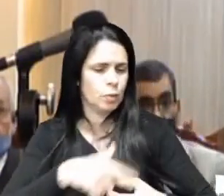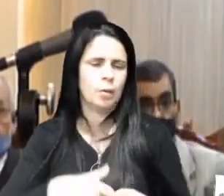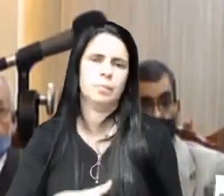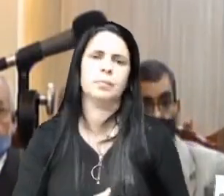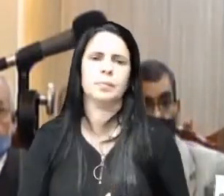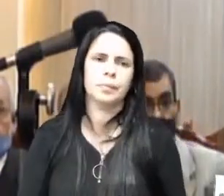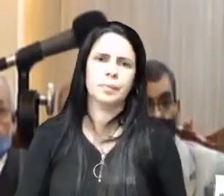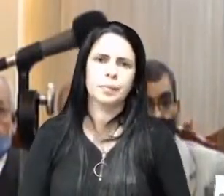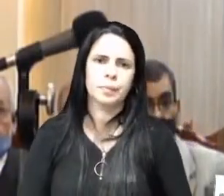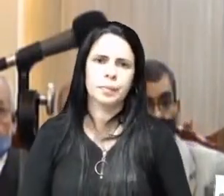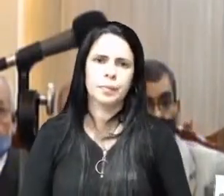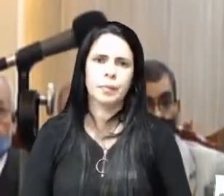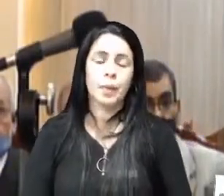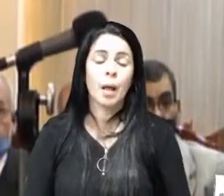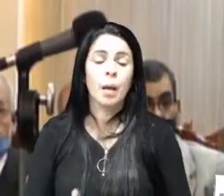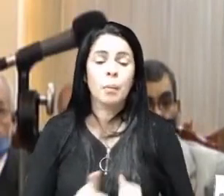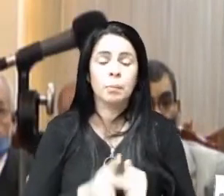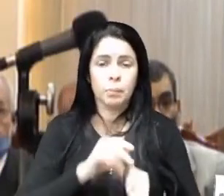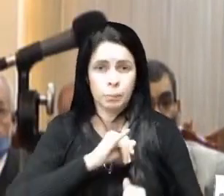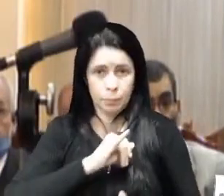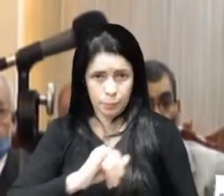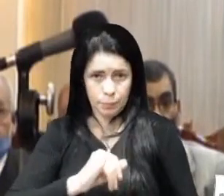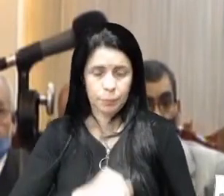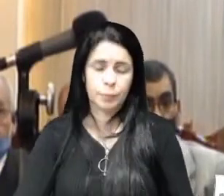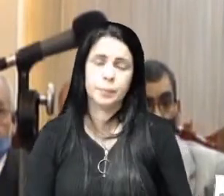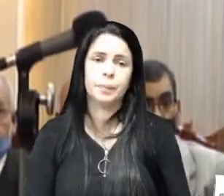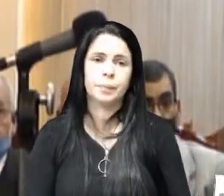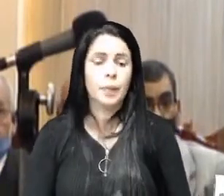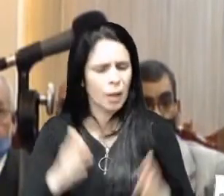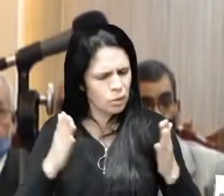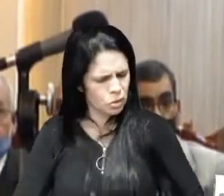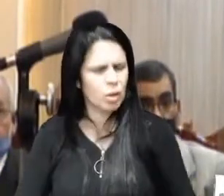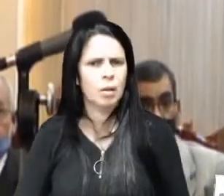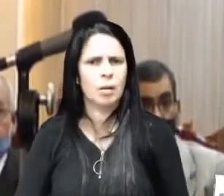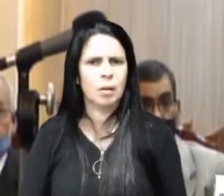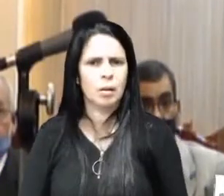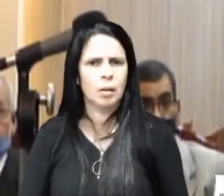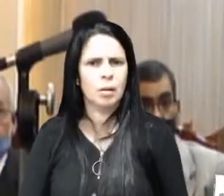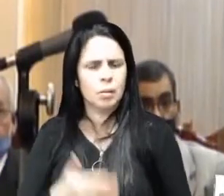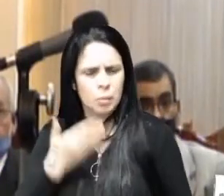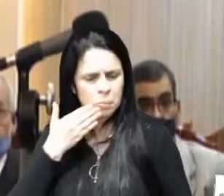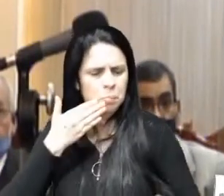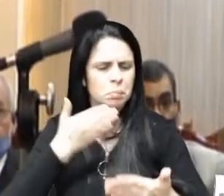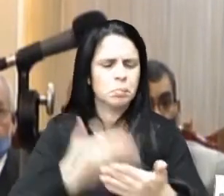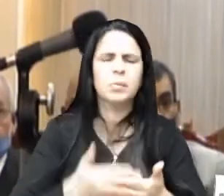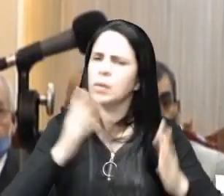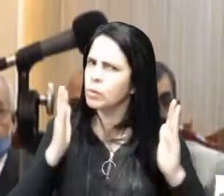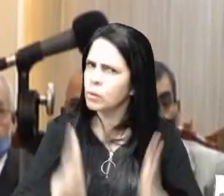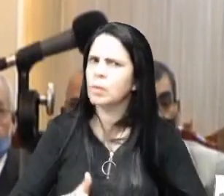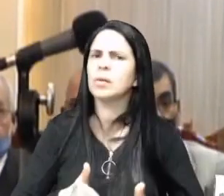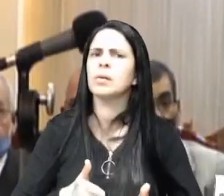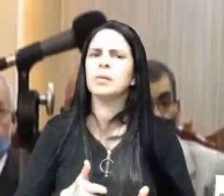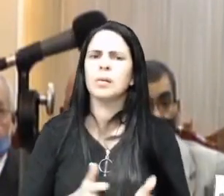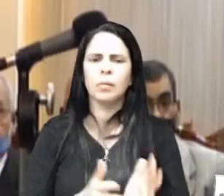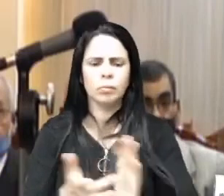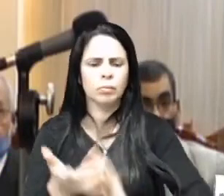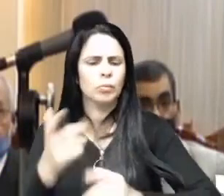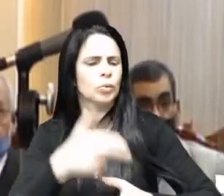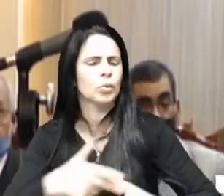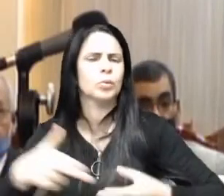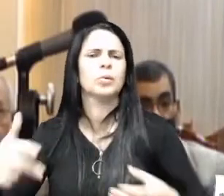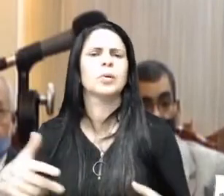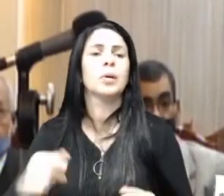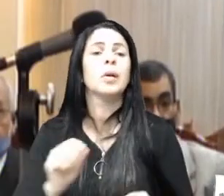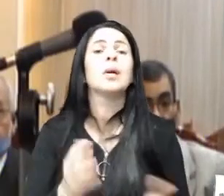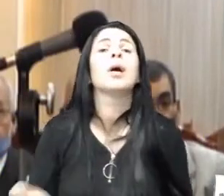Deus. Pedro disse: olha, é já. Já está próximo. Já está próximo. E agora o